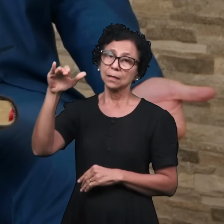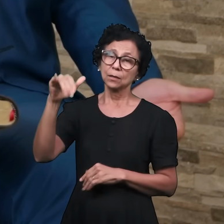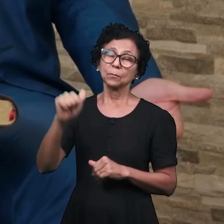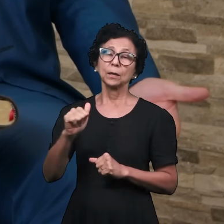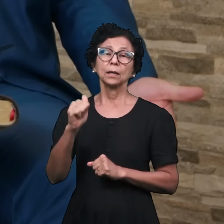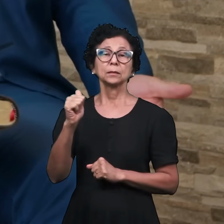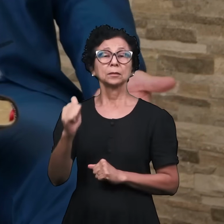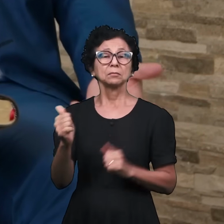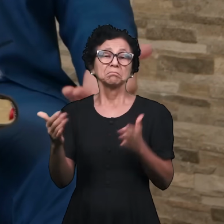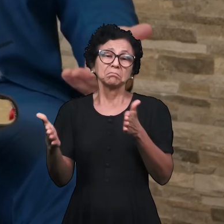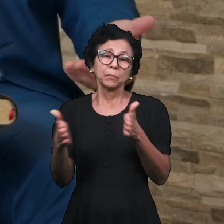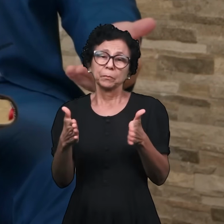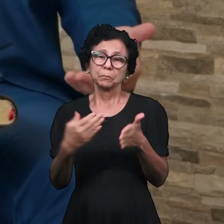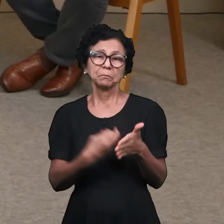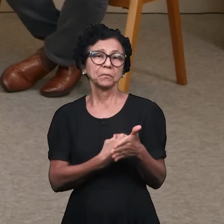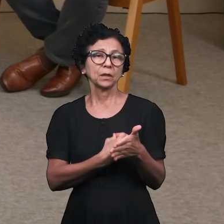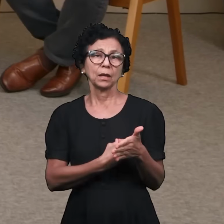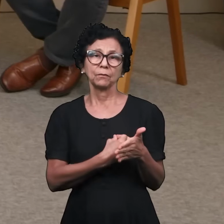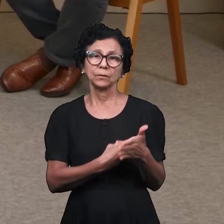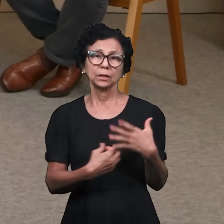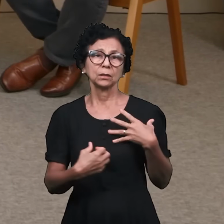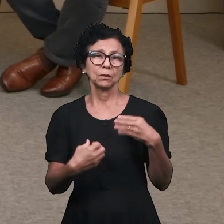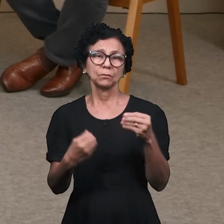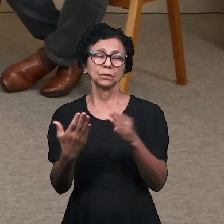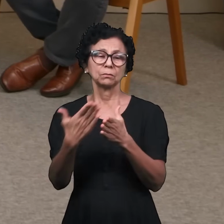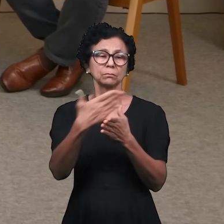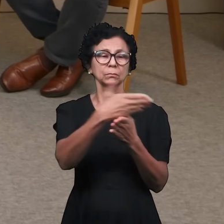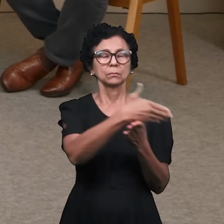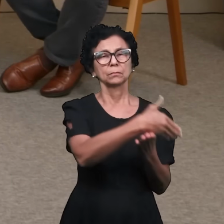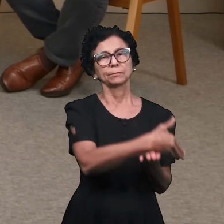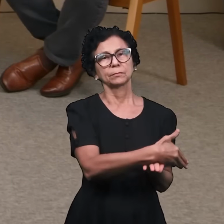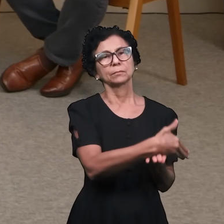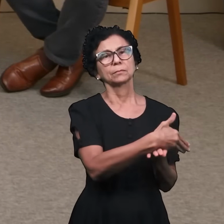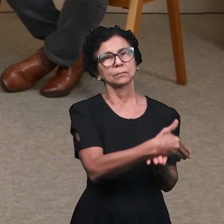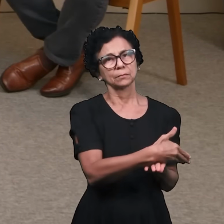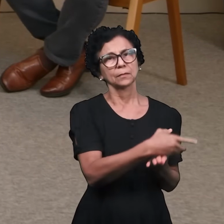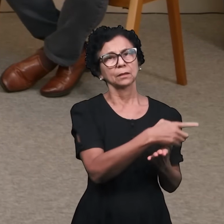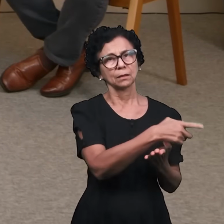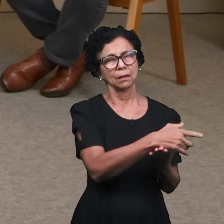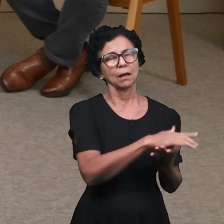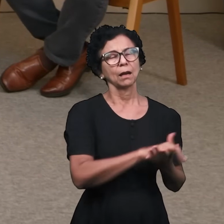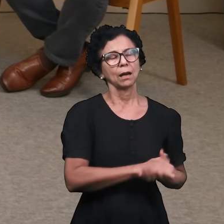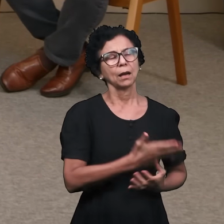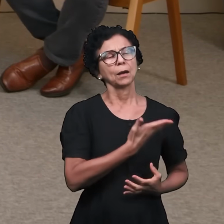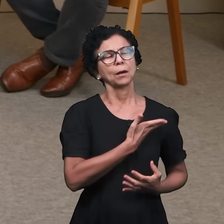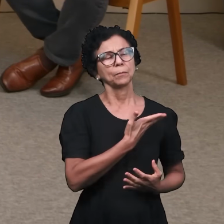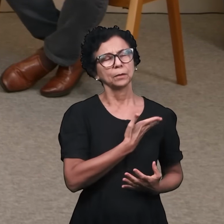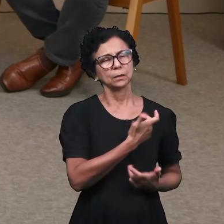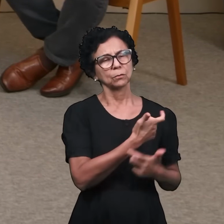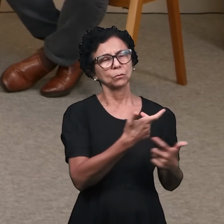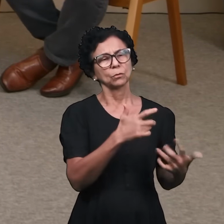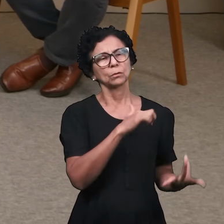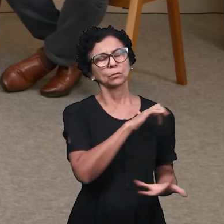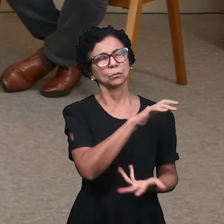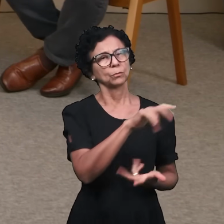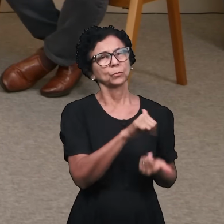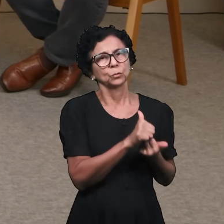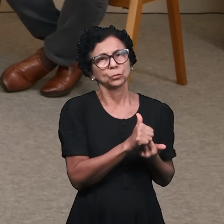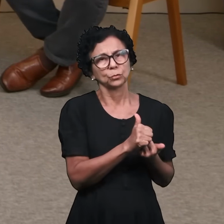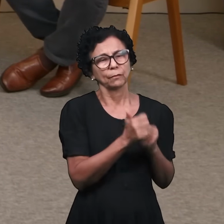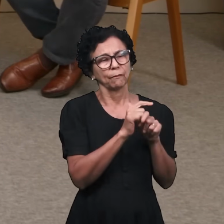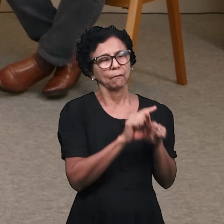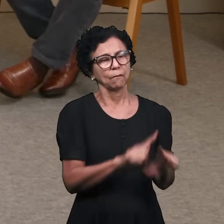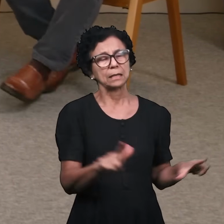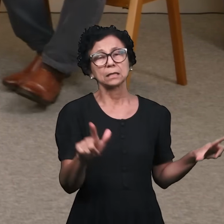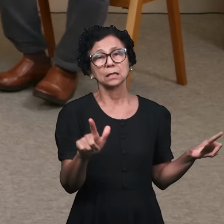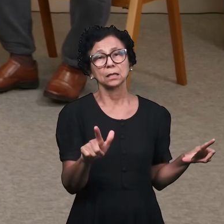conselho do pai, deixaram de ouvir a lei da mãe e foram ouvir aquilo que o mundo tinha para eles. Isso. E o mundo não tem